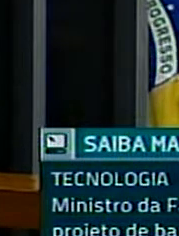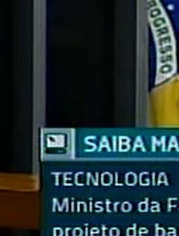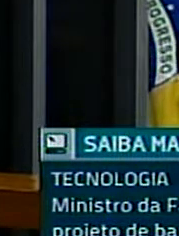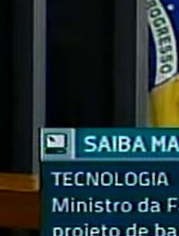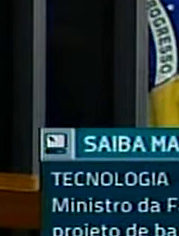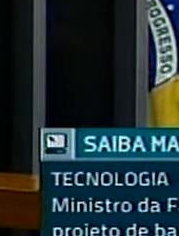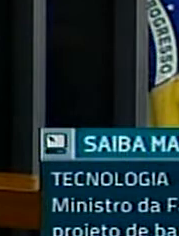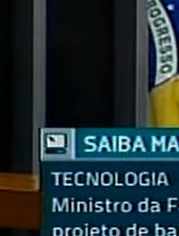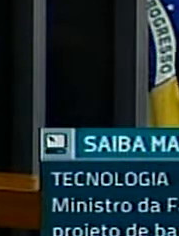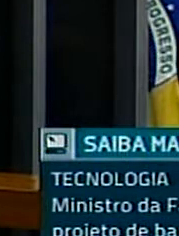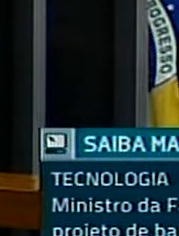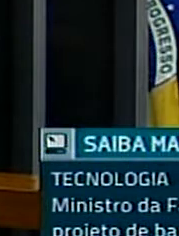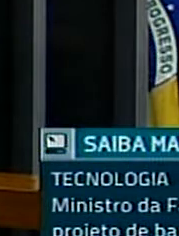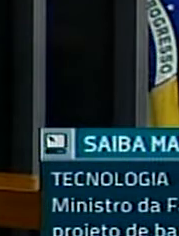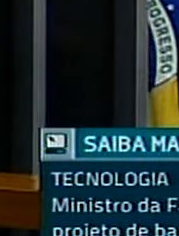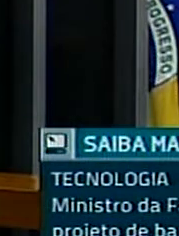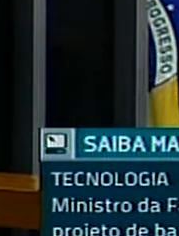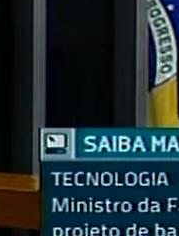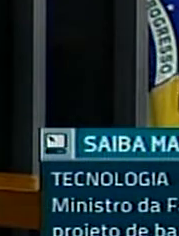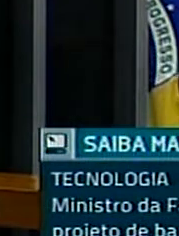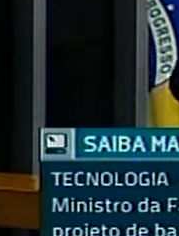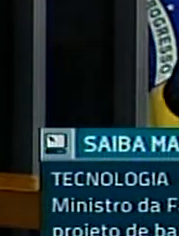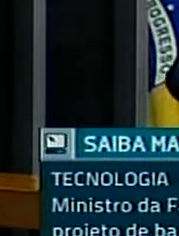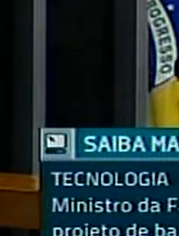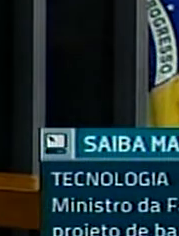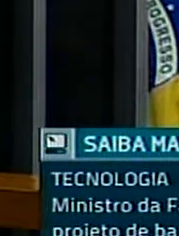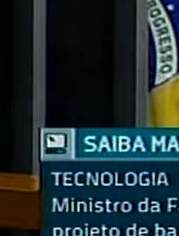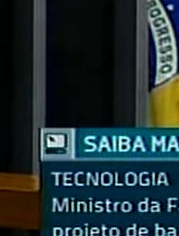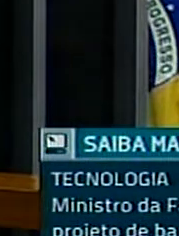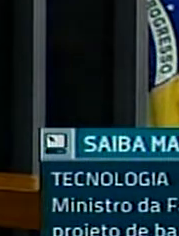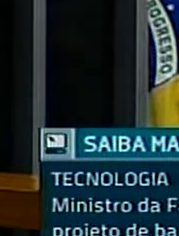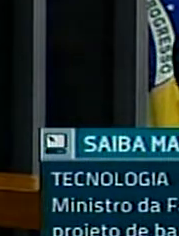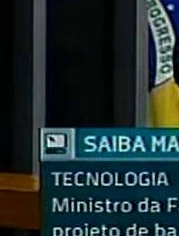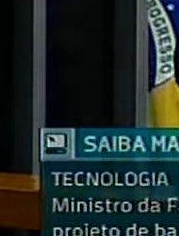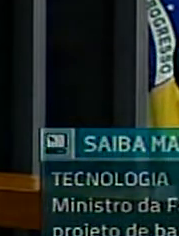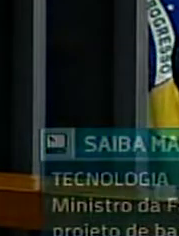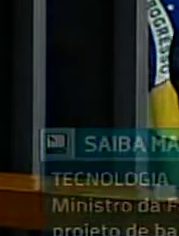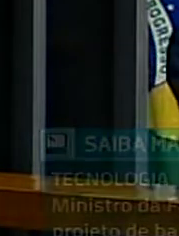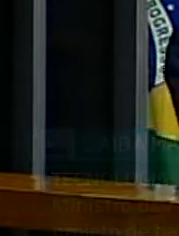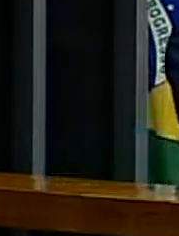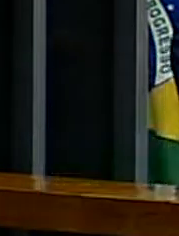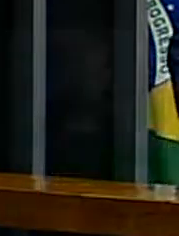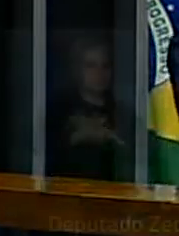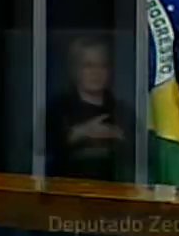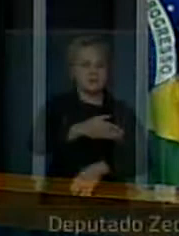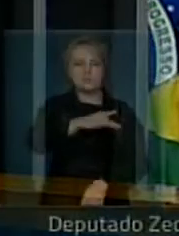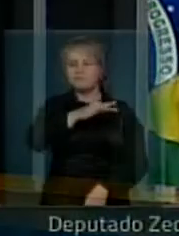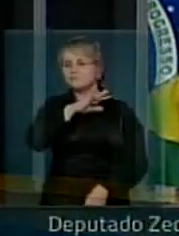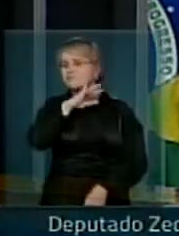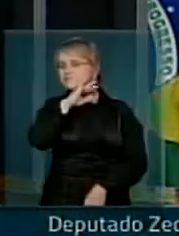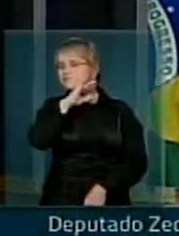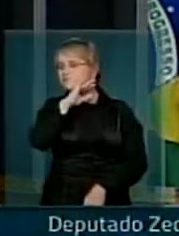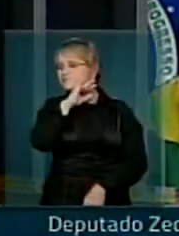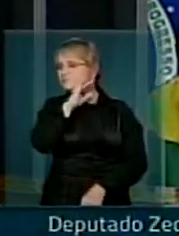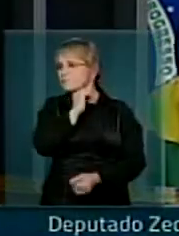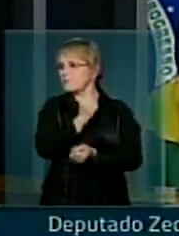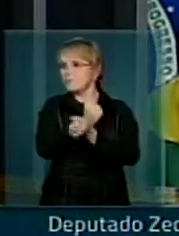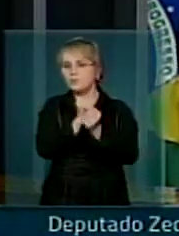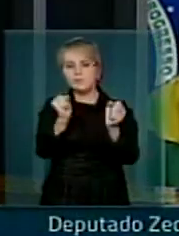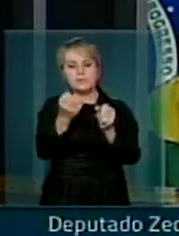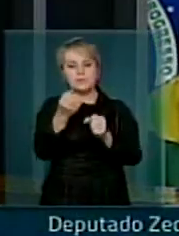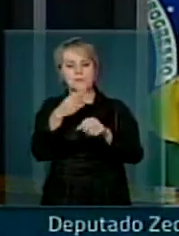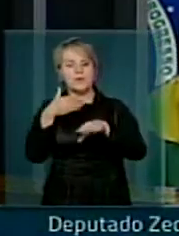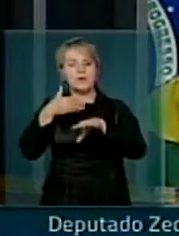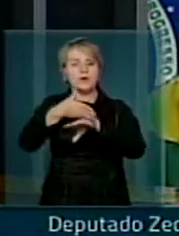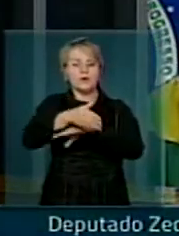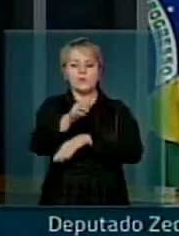precisar do autoatendimento do Banco do Brasil. Ou precisar falar com um funcionário, ou ter que ir ao caixa, porque não se